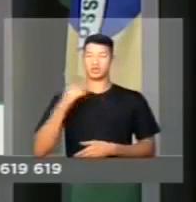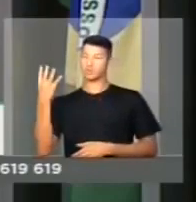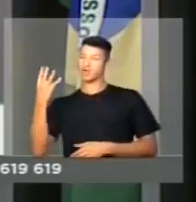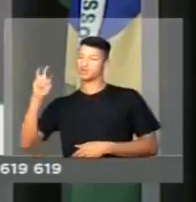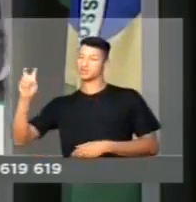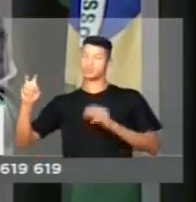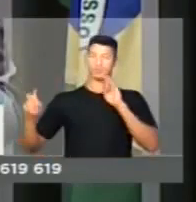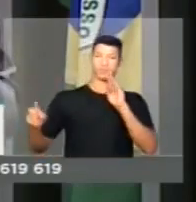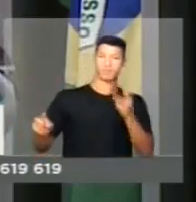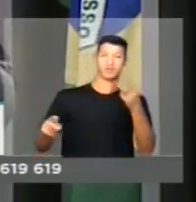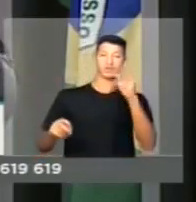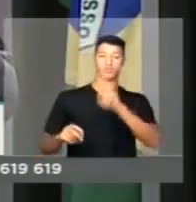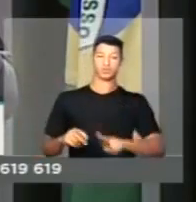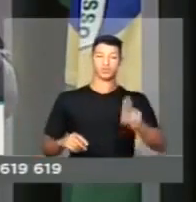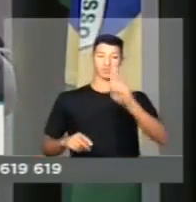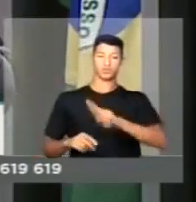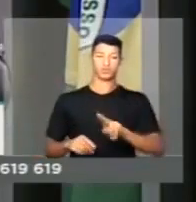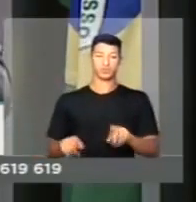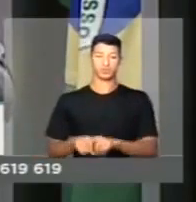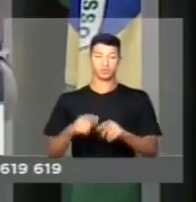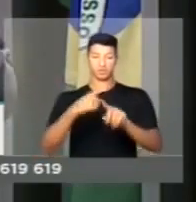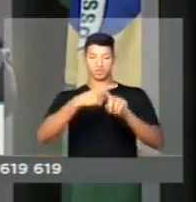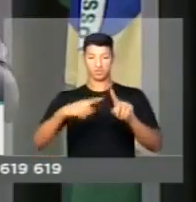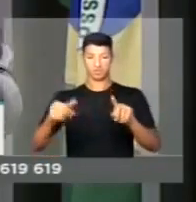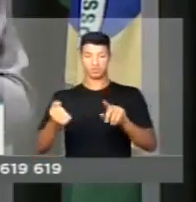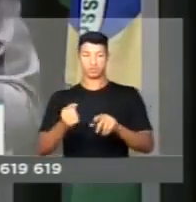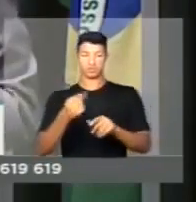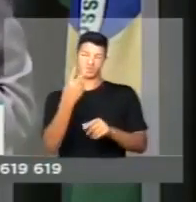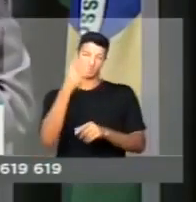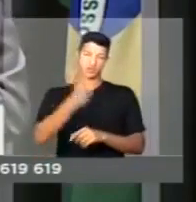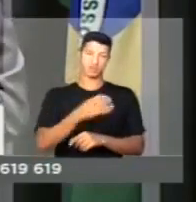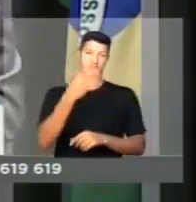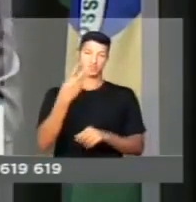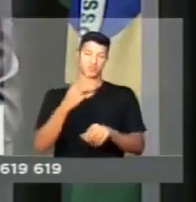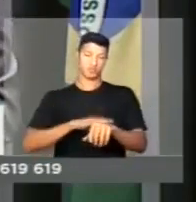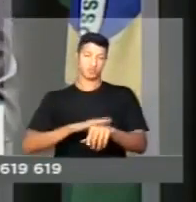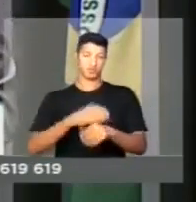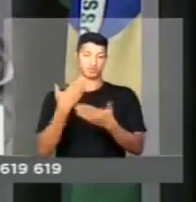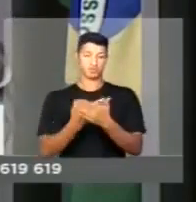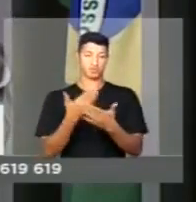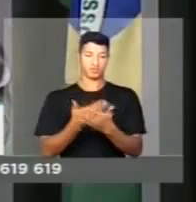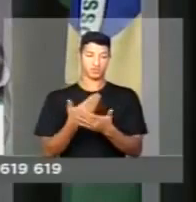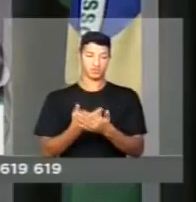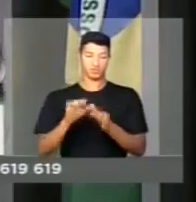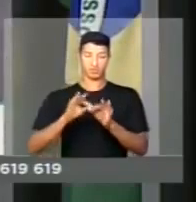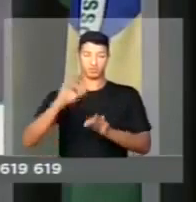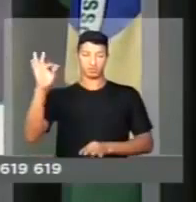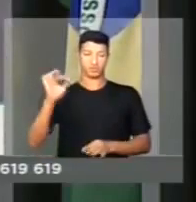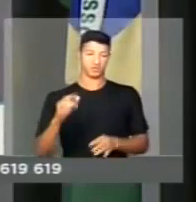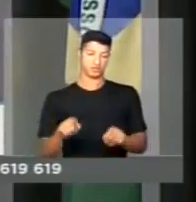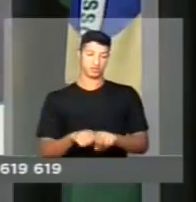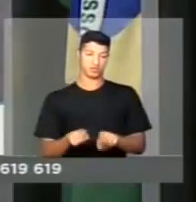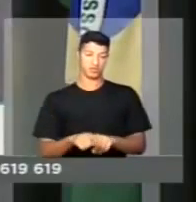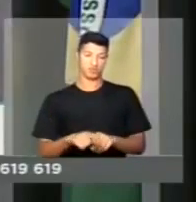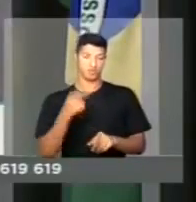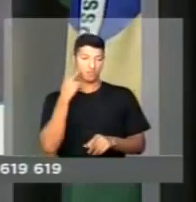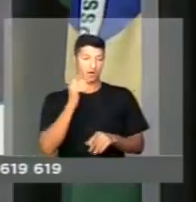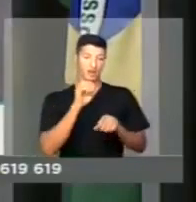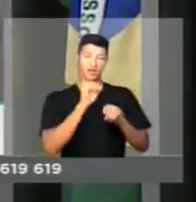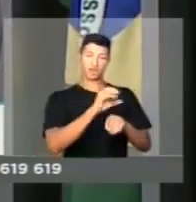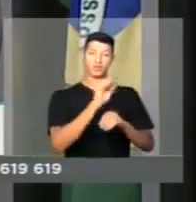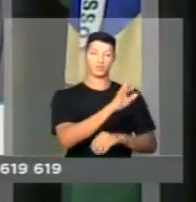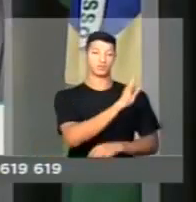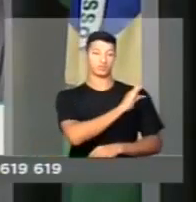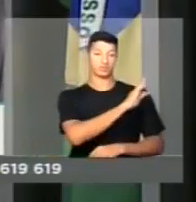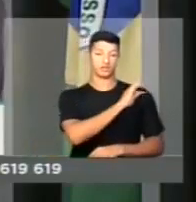5 milhões, usando metade, 2/3 do tempo do estudo à distância. Também para o ensino